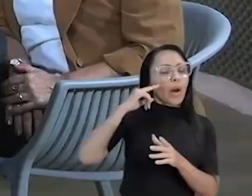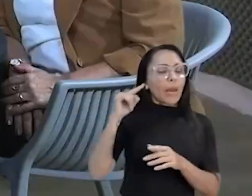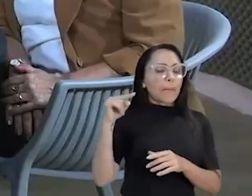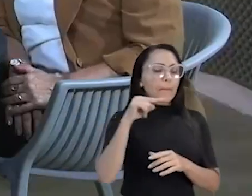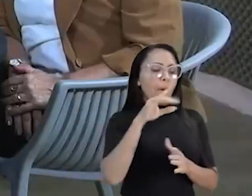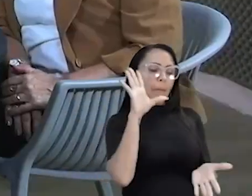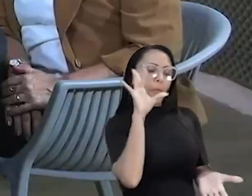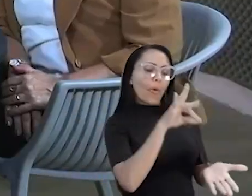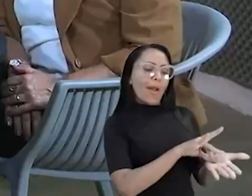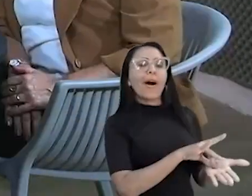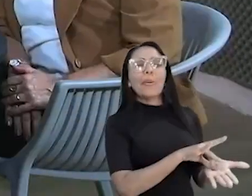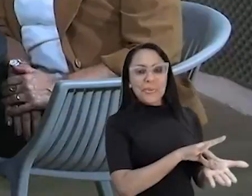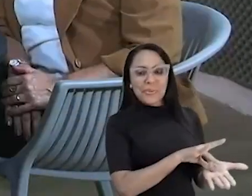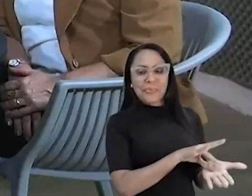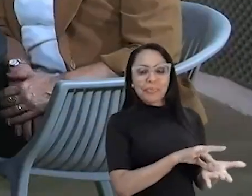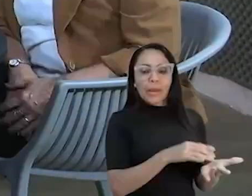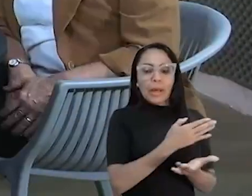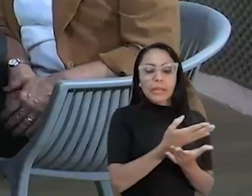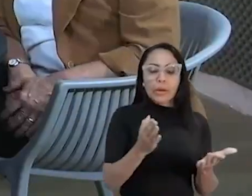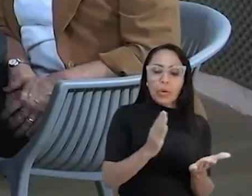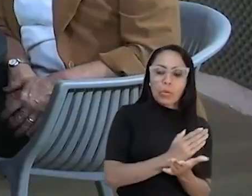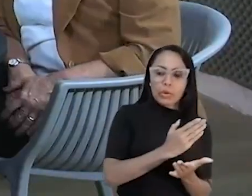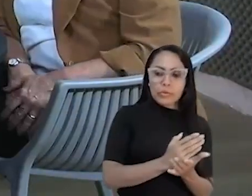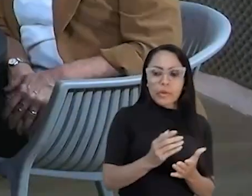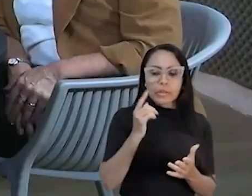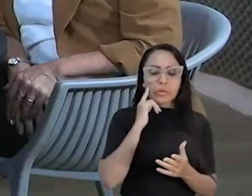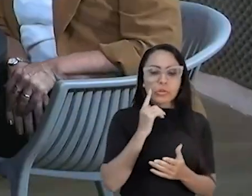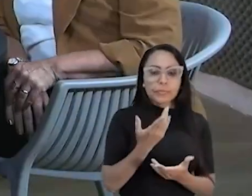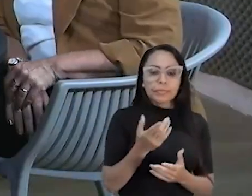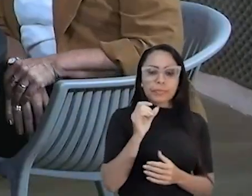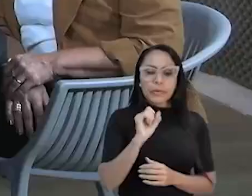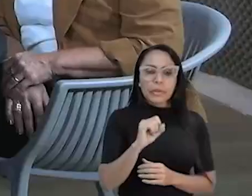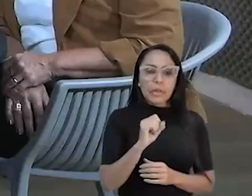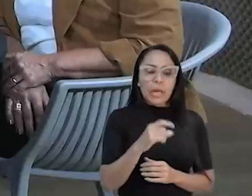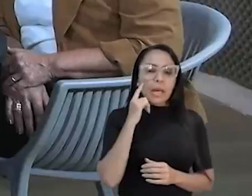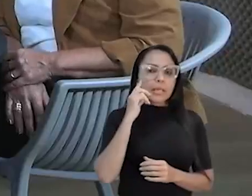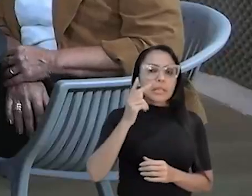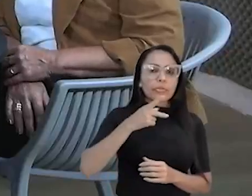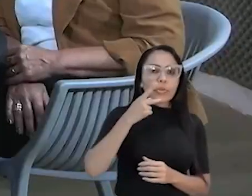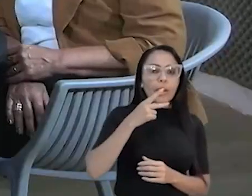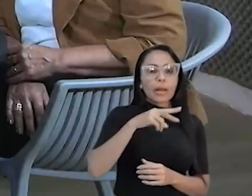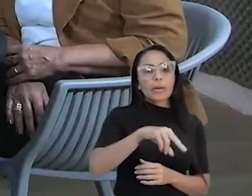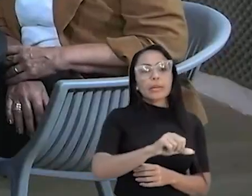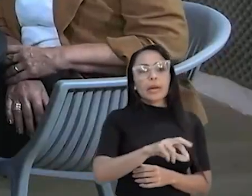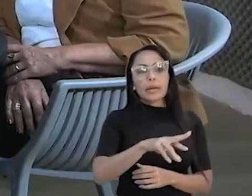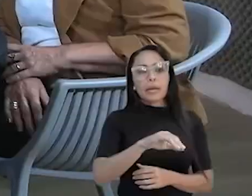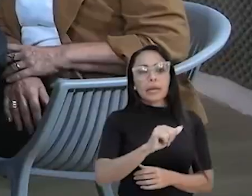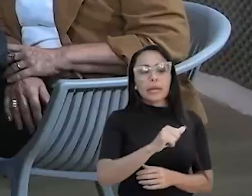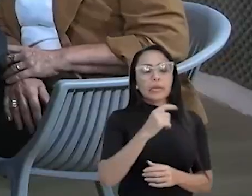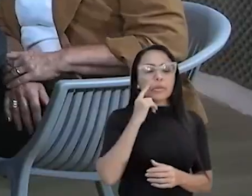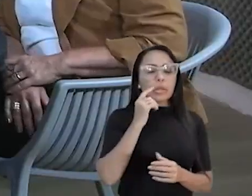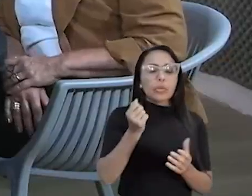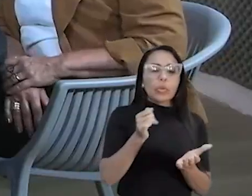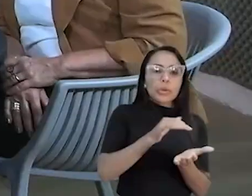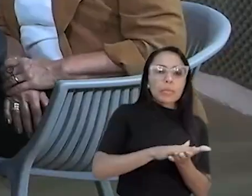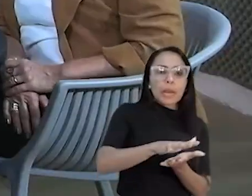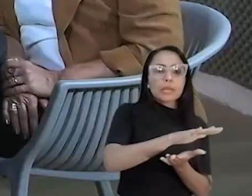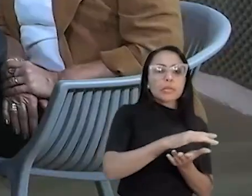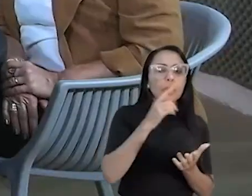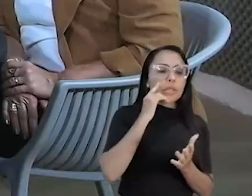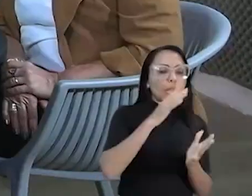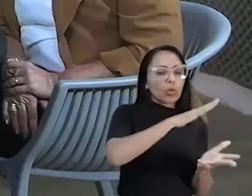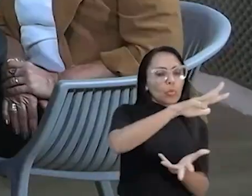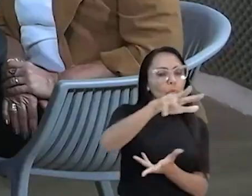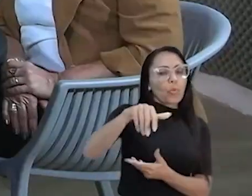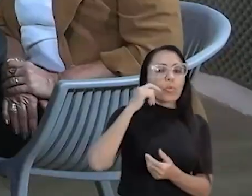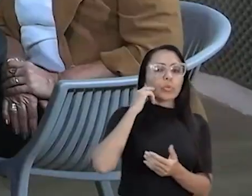pelo concreto, né, que eu acho que às vezes essa fala que Nara trouxe também do impresso, de tudo tá no mundo real,